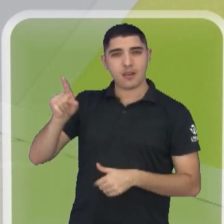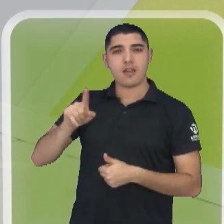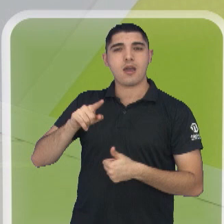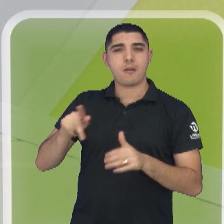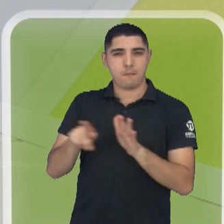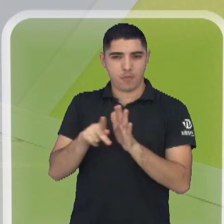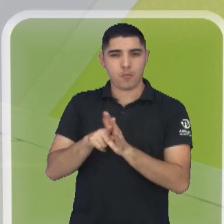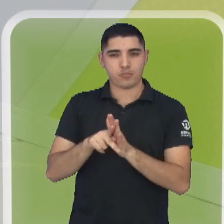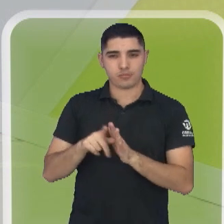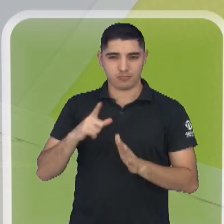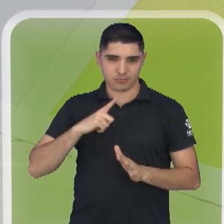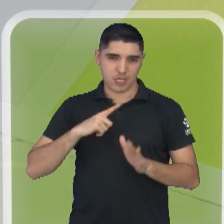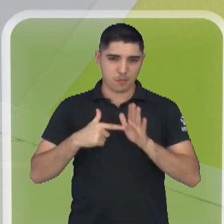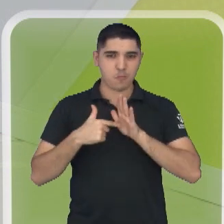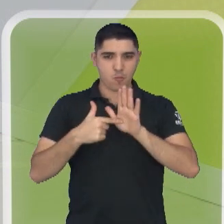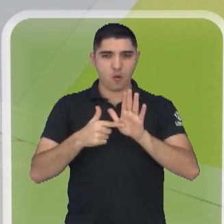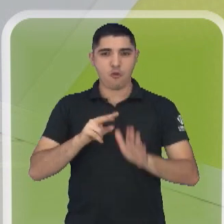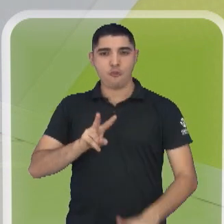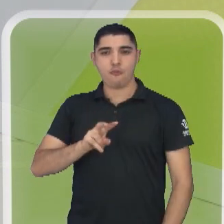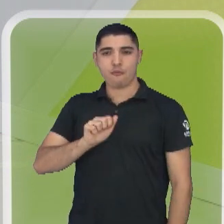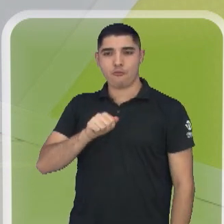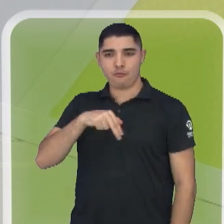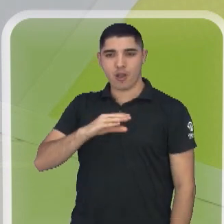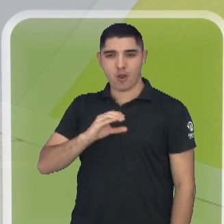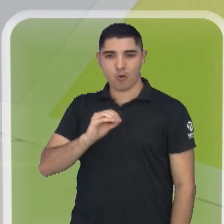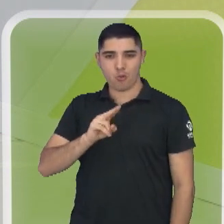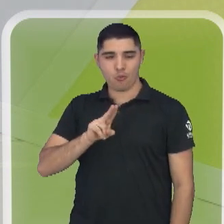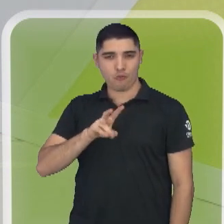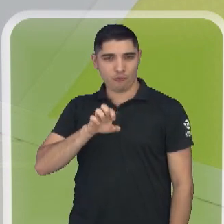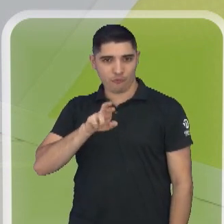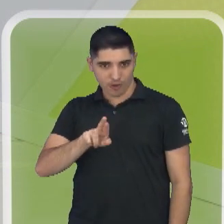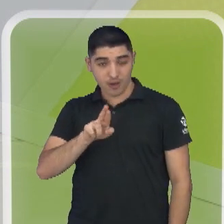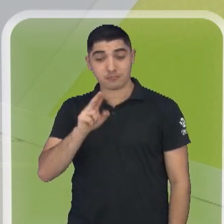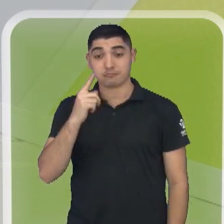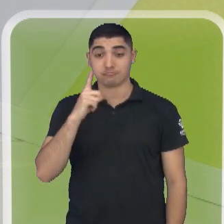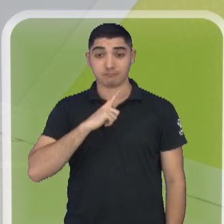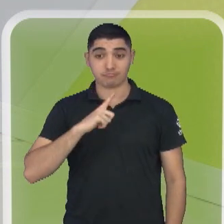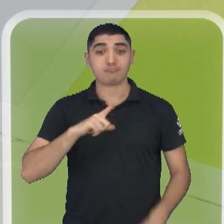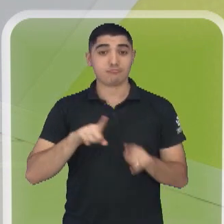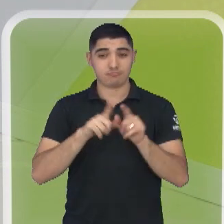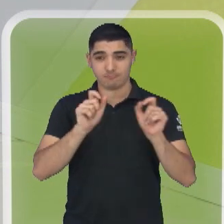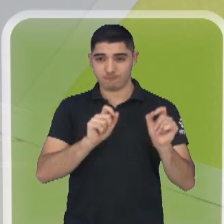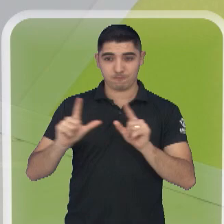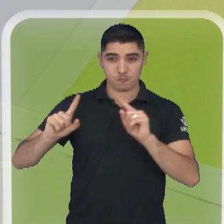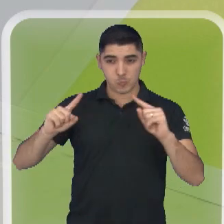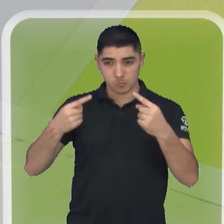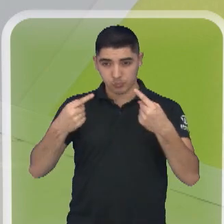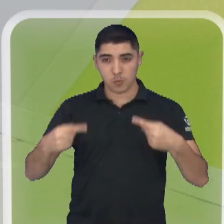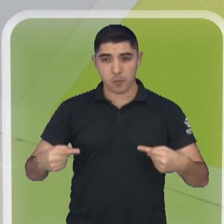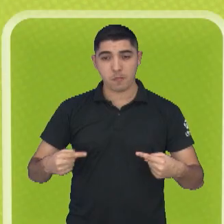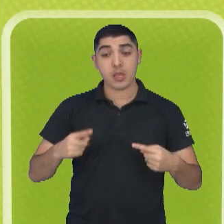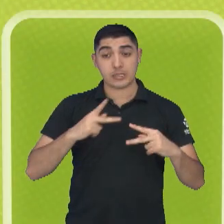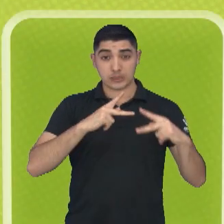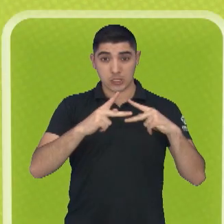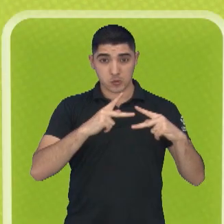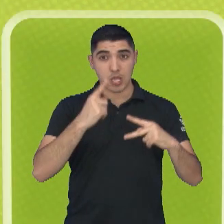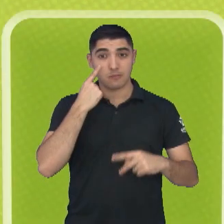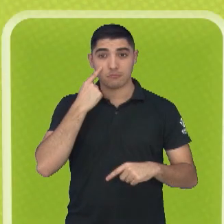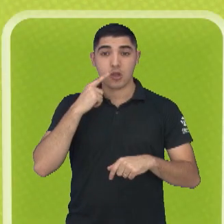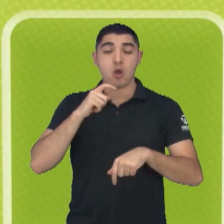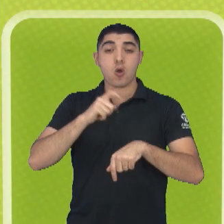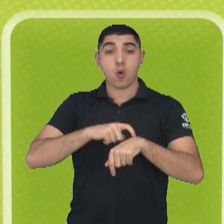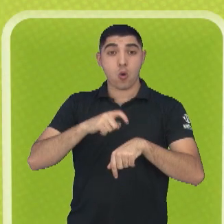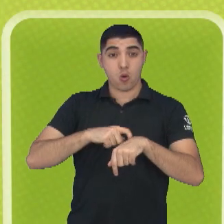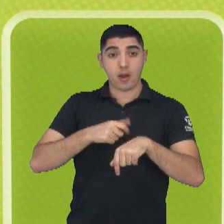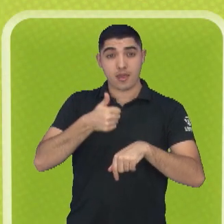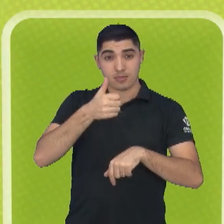Vancouver Goal Club. E vamos fazer o seguinte, dá uma olhada aqui, a tabela já está aqui. São José vai jogar no dia 10, no horário de Brasília, 11